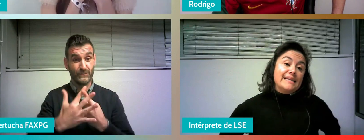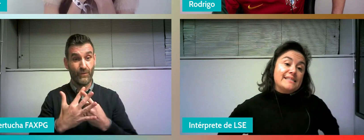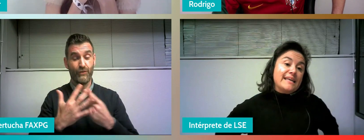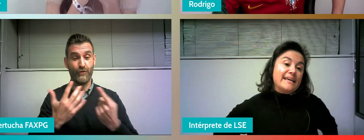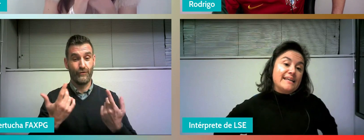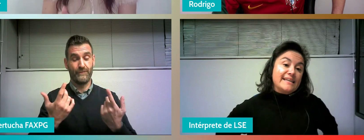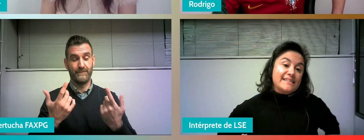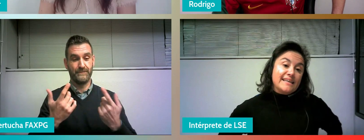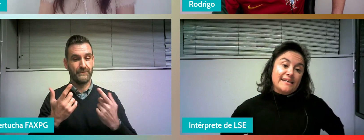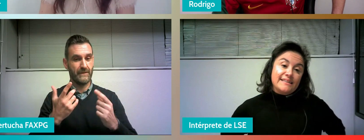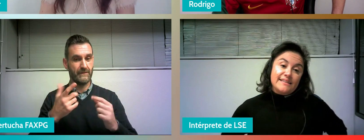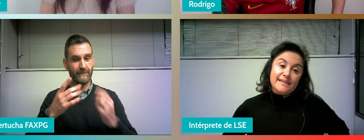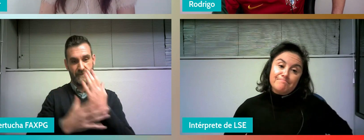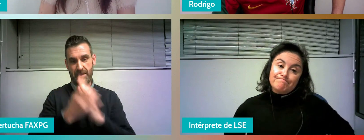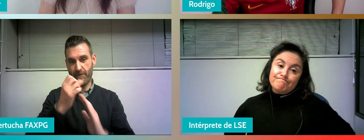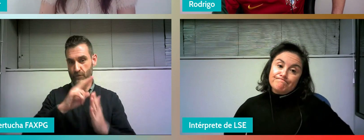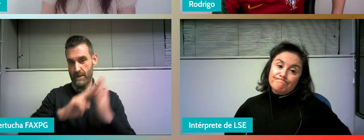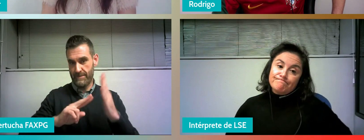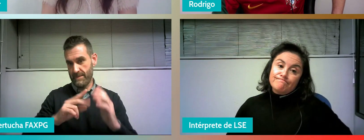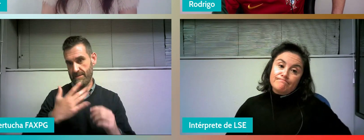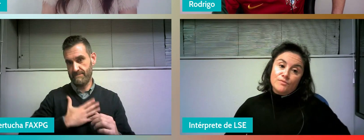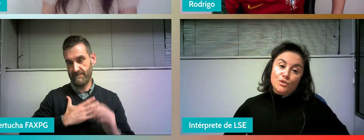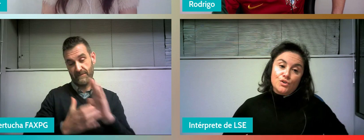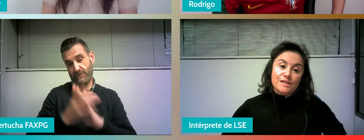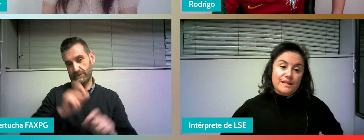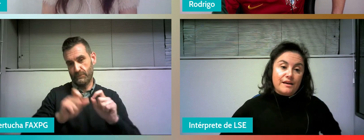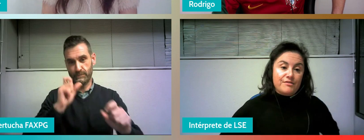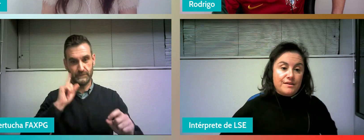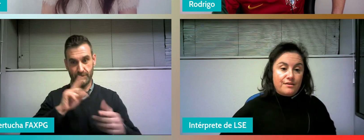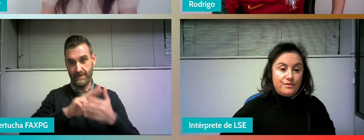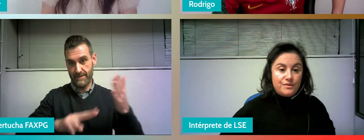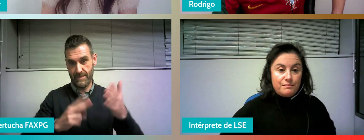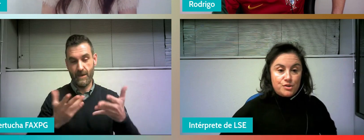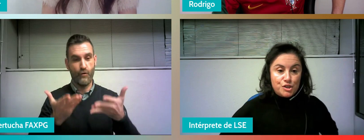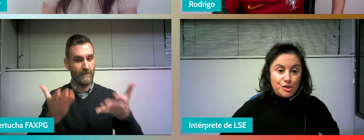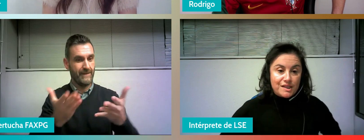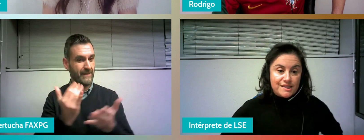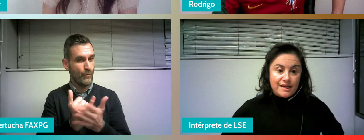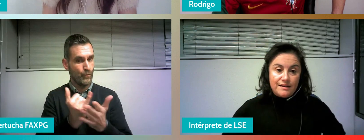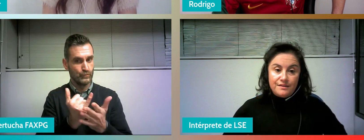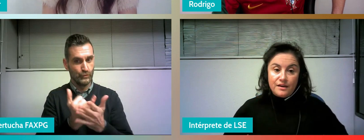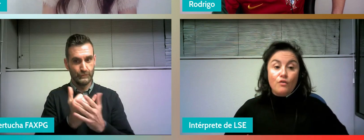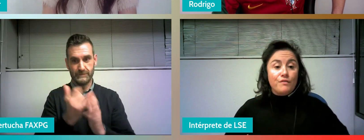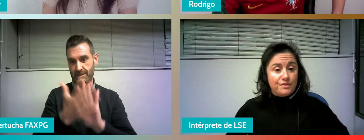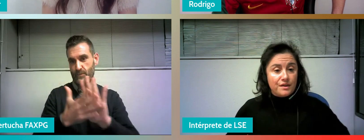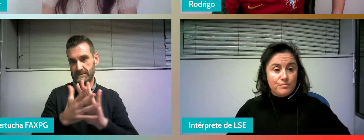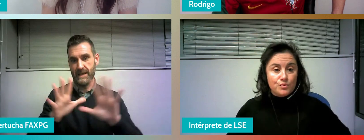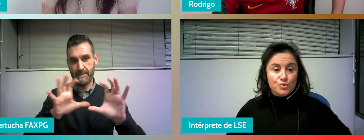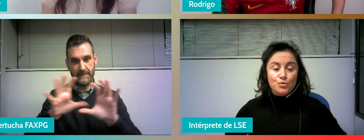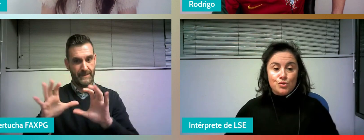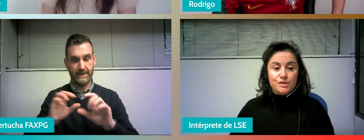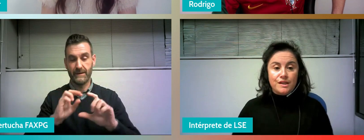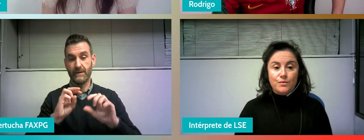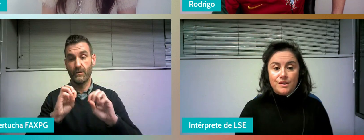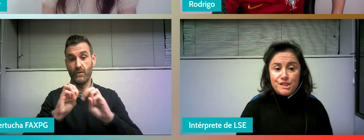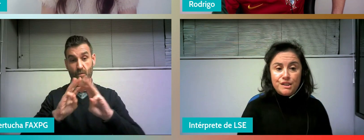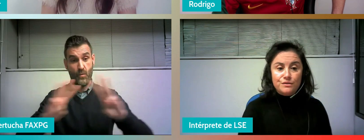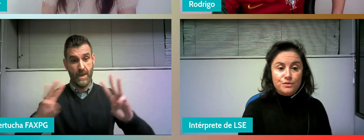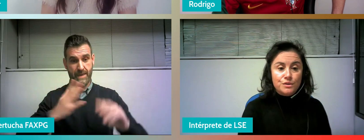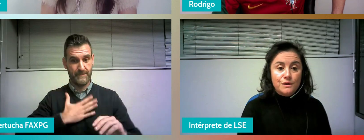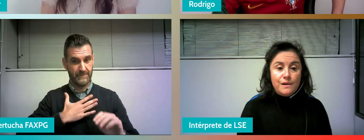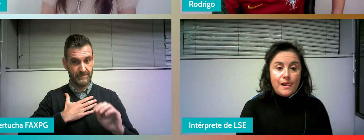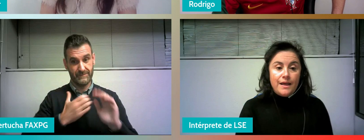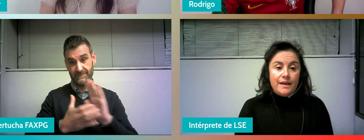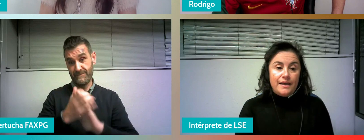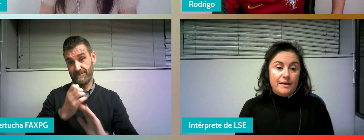Ben, neste intre, nós, desde a Federación de Persoas Xordas de Galicia, ofrecemos cursos de lingua de